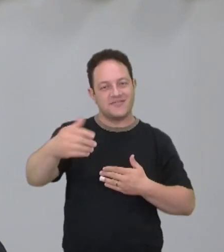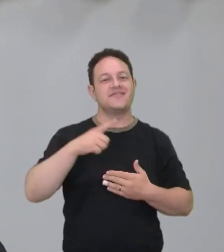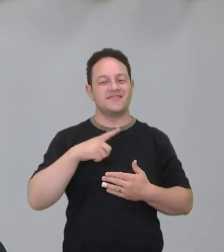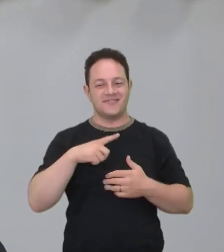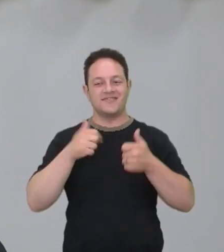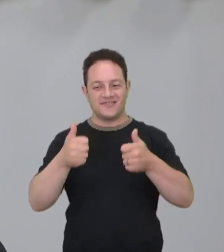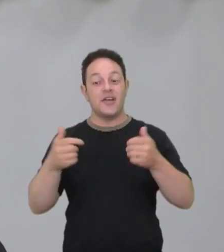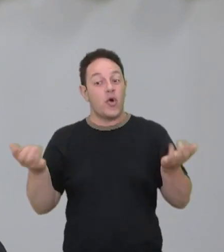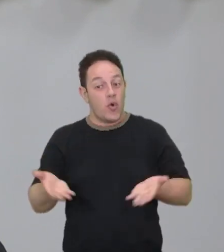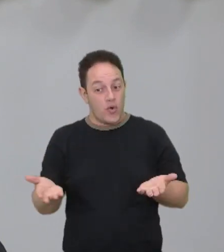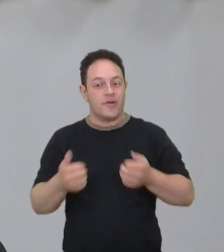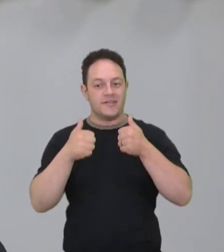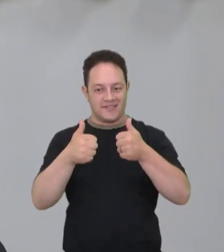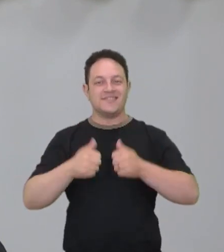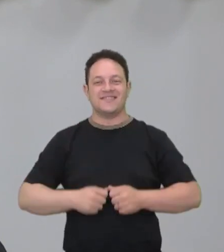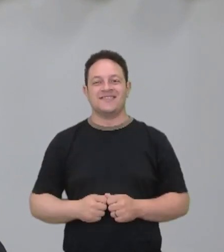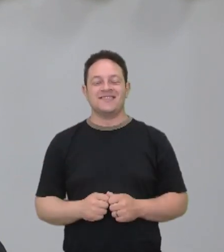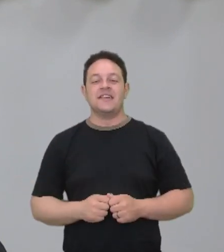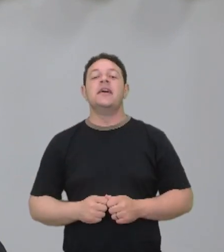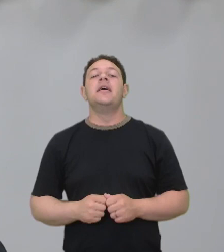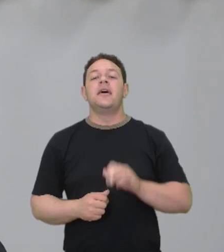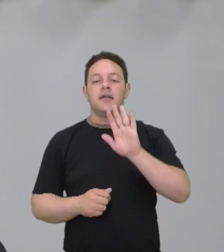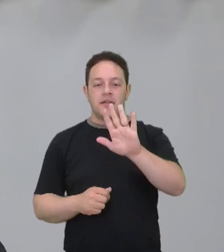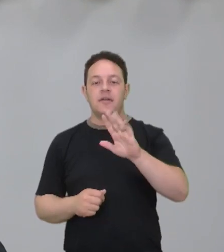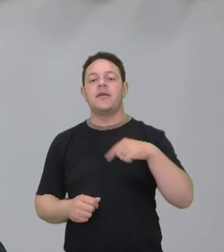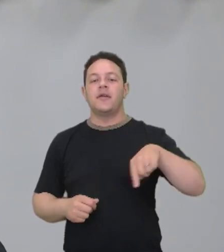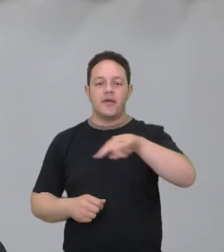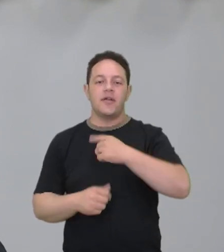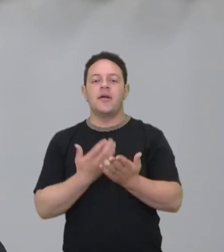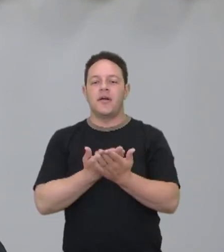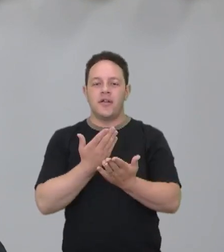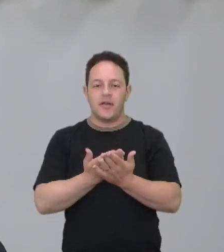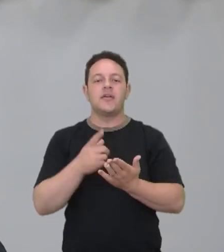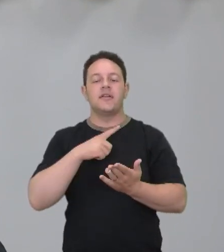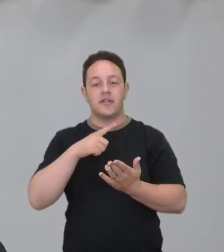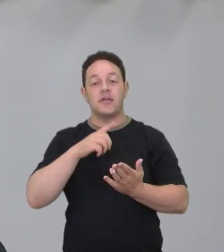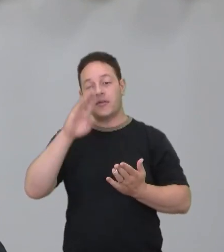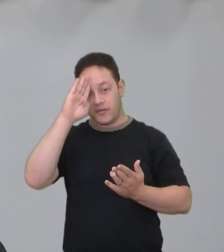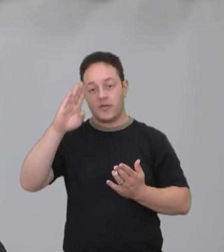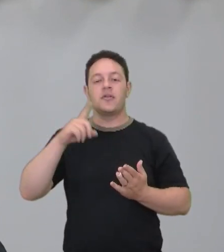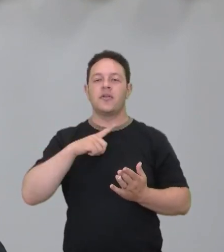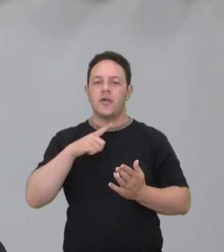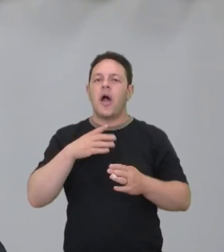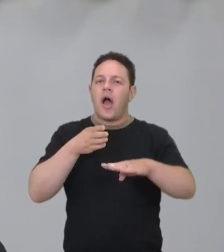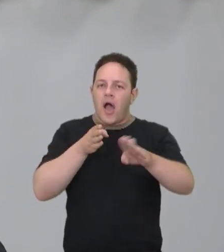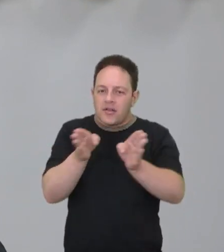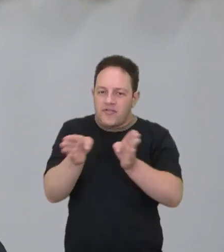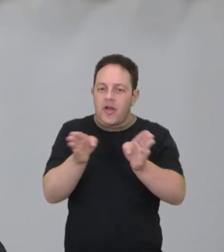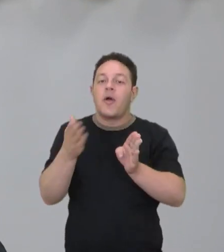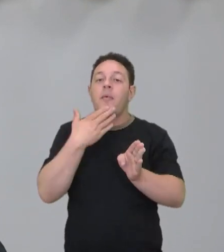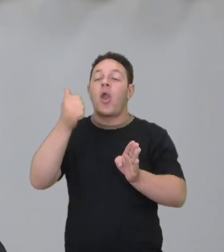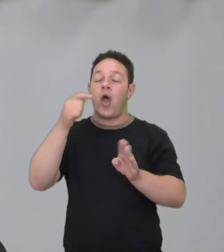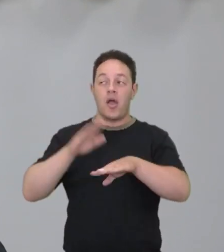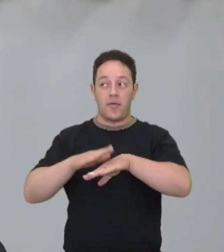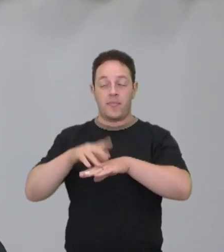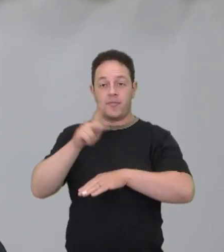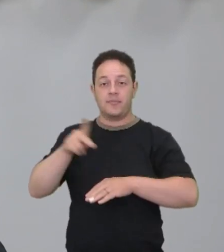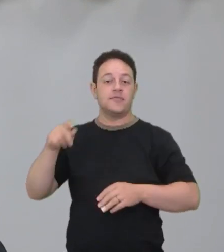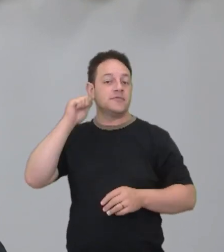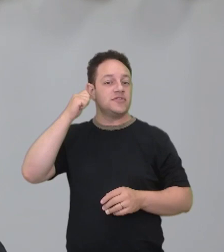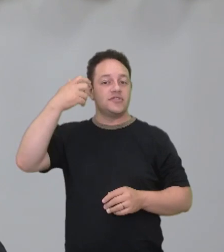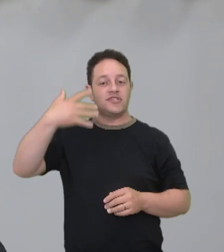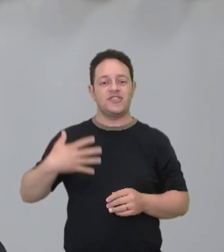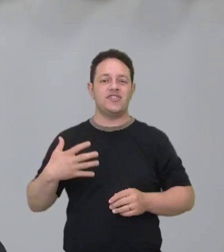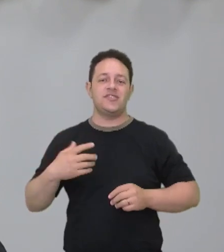nossa aula de hoje, claro, né? Para que as nossas aulas então fiquem também cada vez mais acessíveis, vou fazer a minha descrição